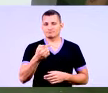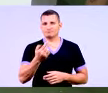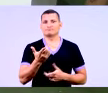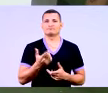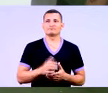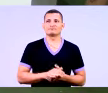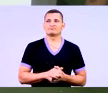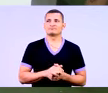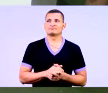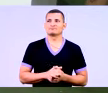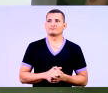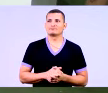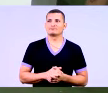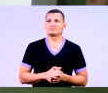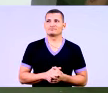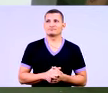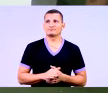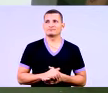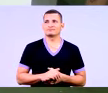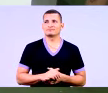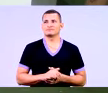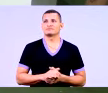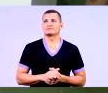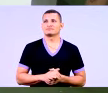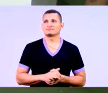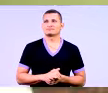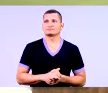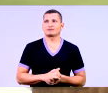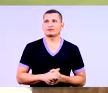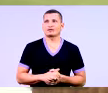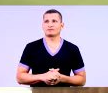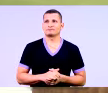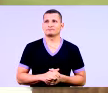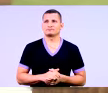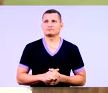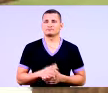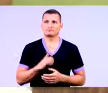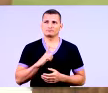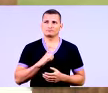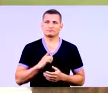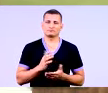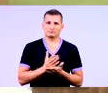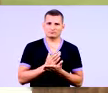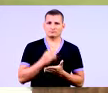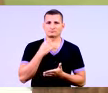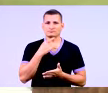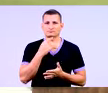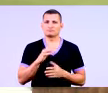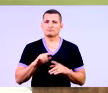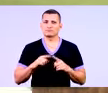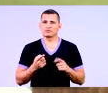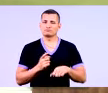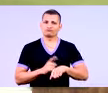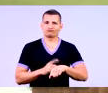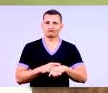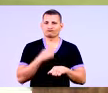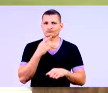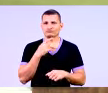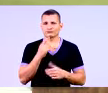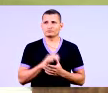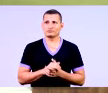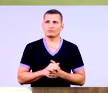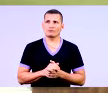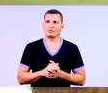tranquila demanda já falando nesse temos lei mas assim a gente teve umas duas mas como a gente não tá esse tempo a gente vai conversar sobre